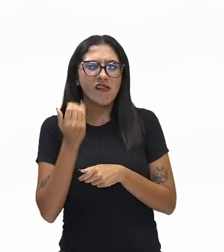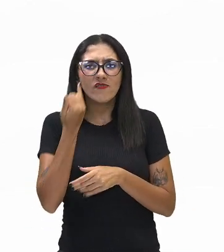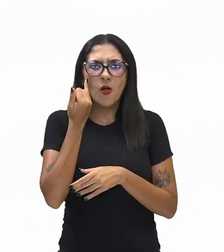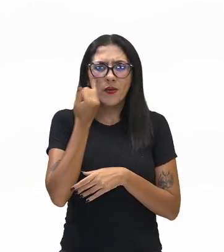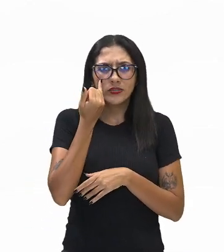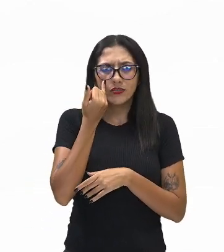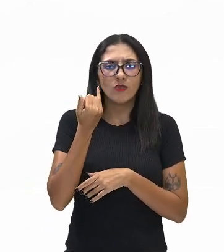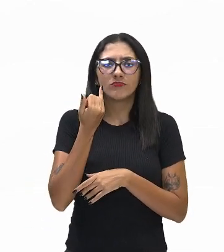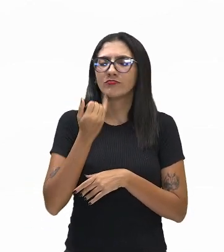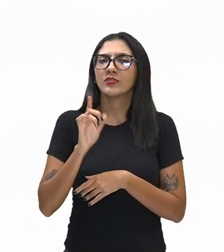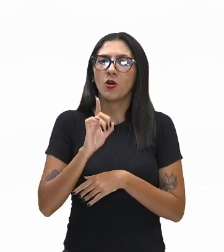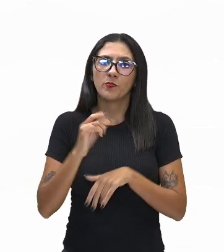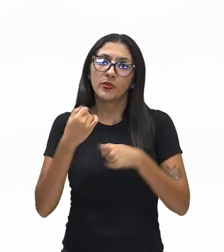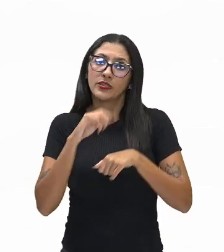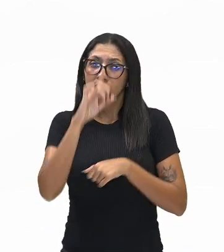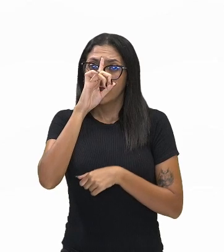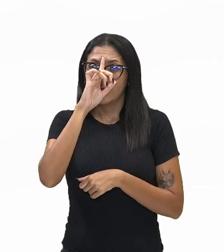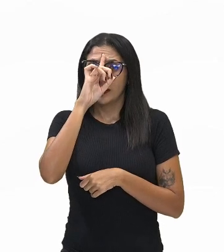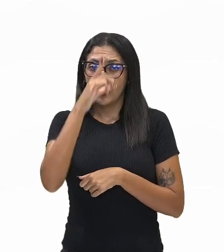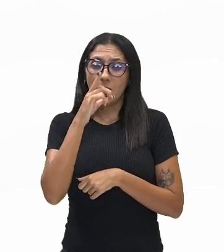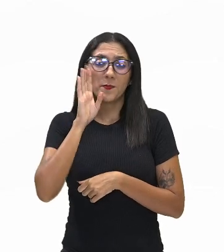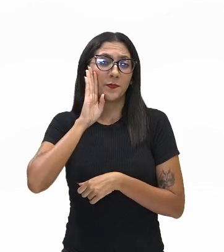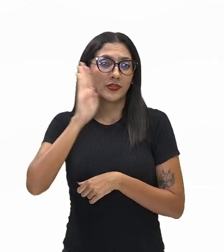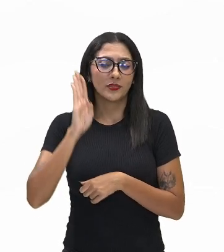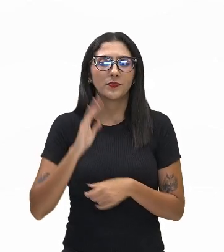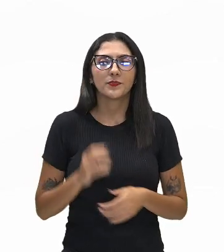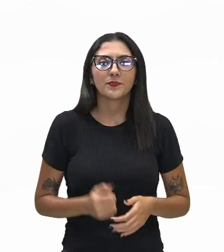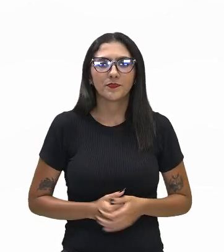ideias principais, tá? A única